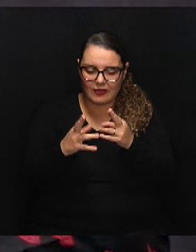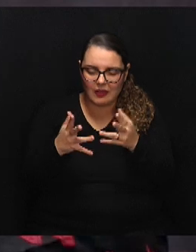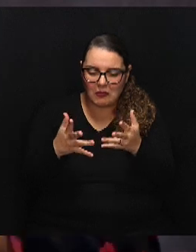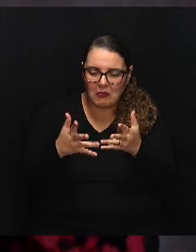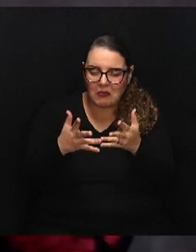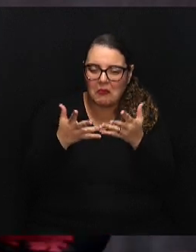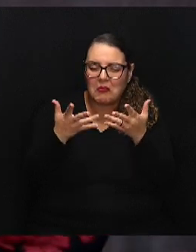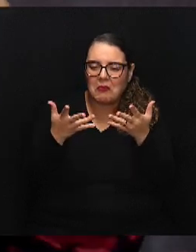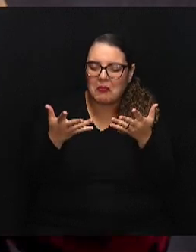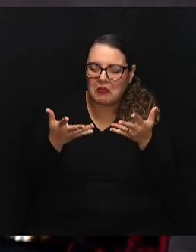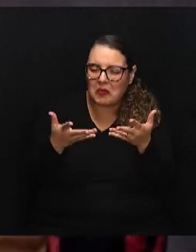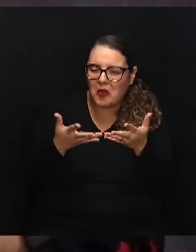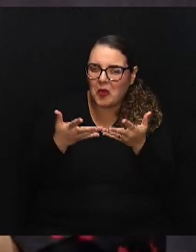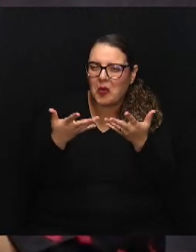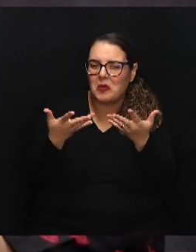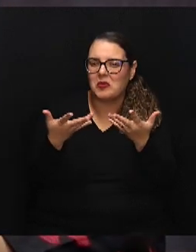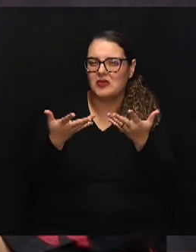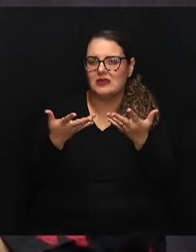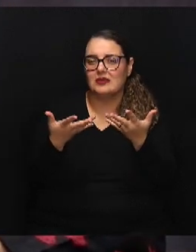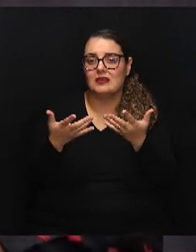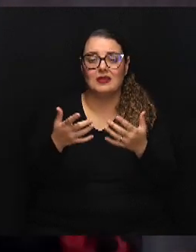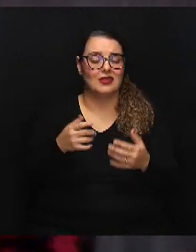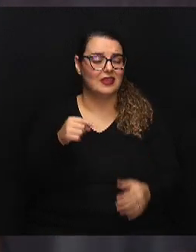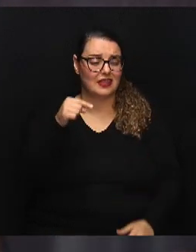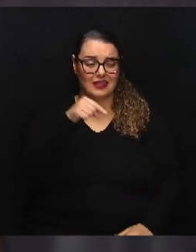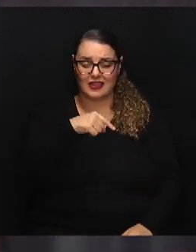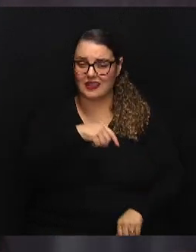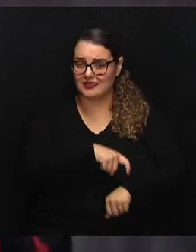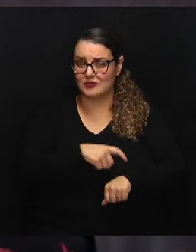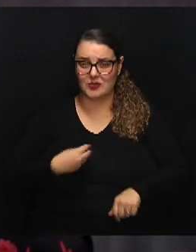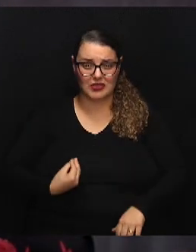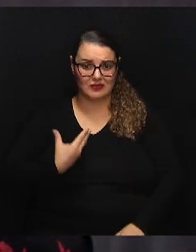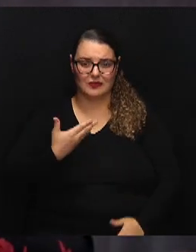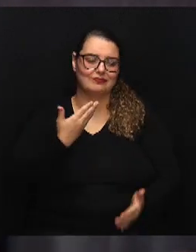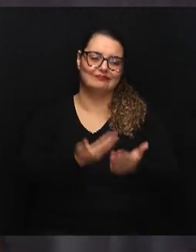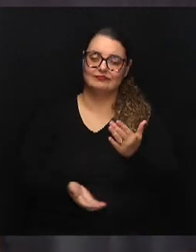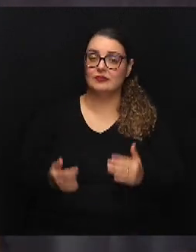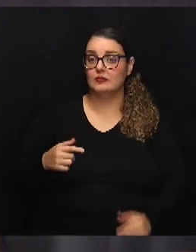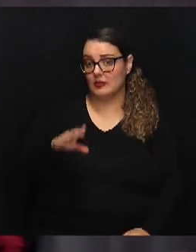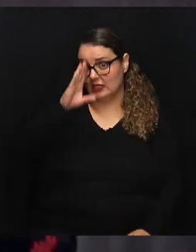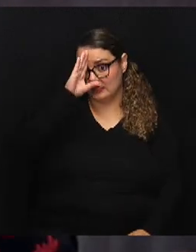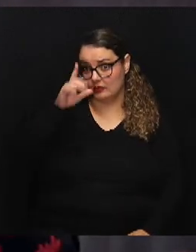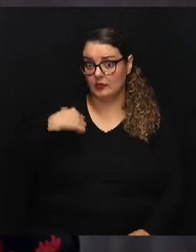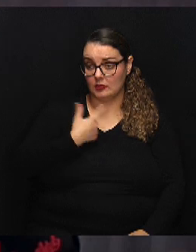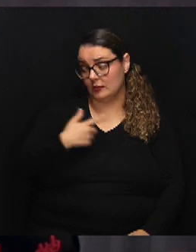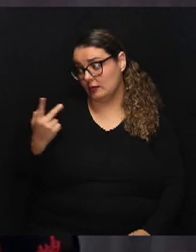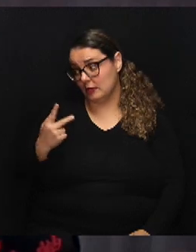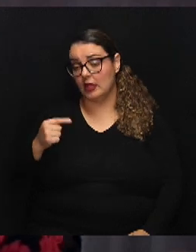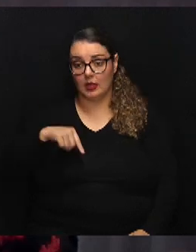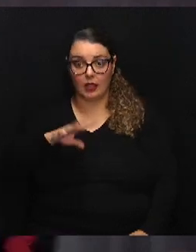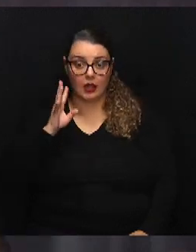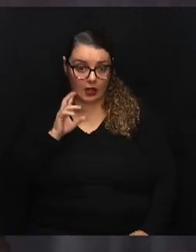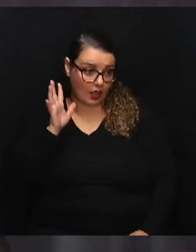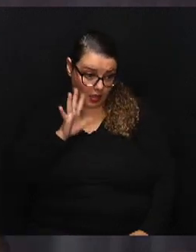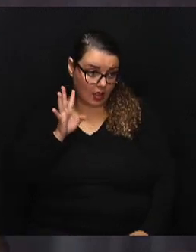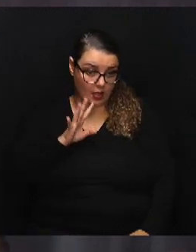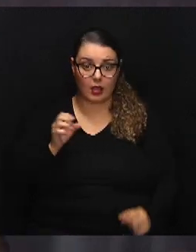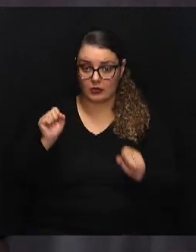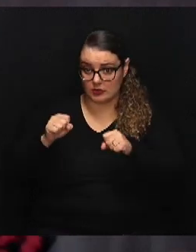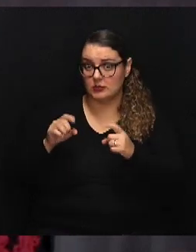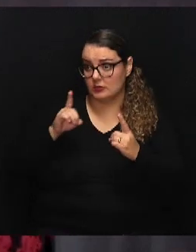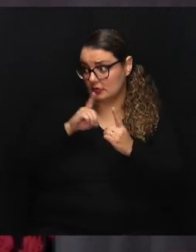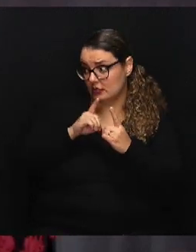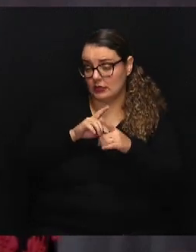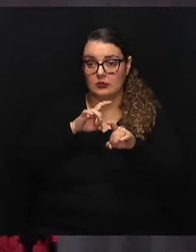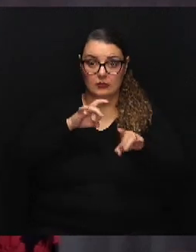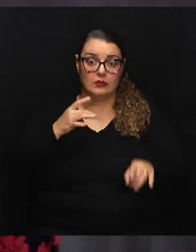isso a gente perde muito com isso, muito. Principalmente para nós, né? É legal, sim, o atendimento online, é legal, facilitou muito